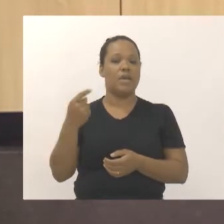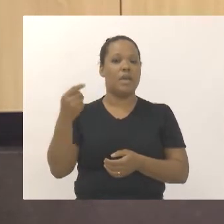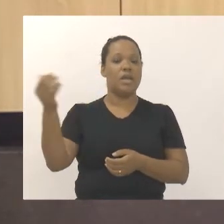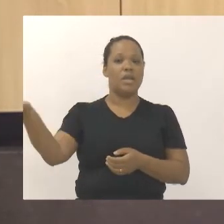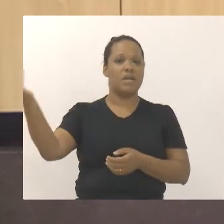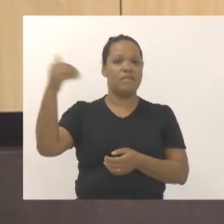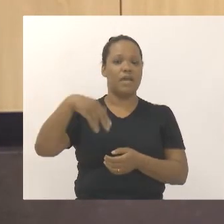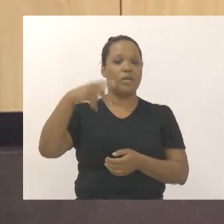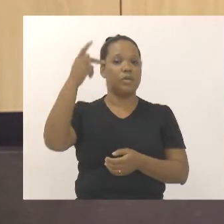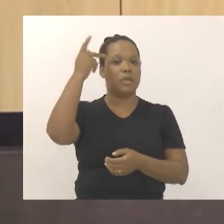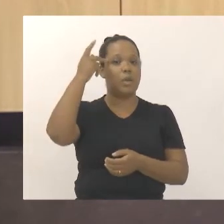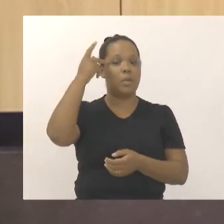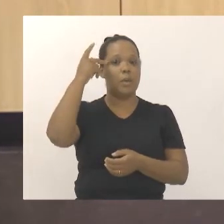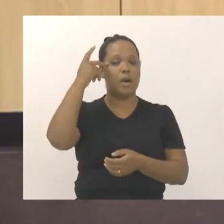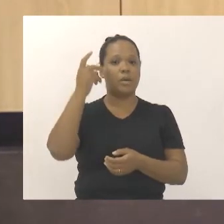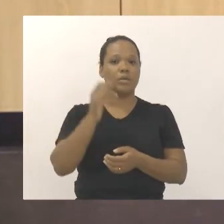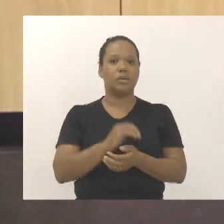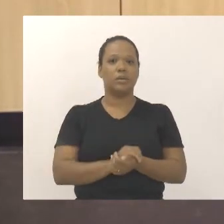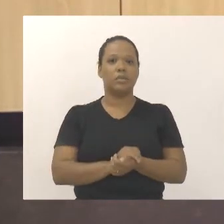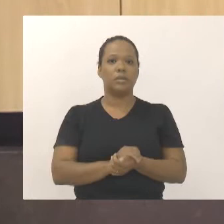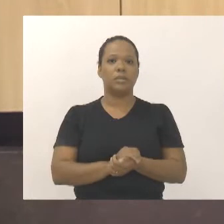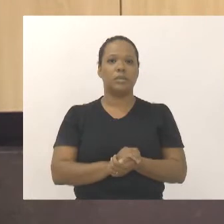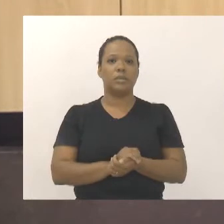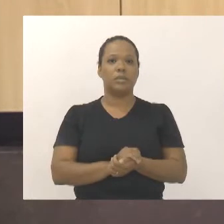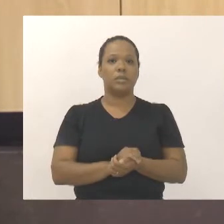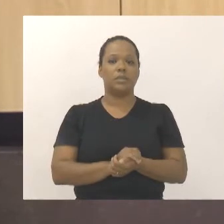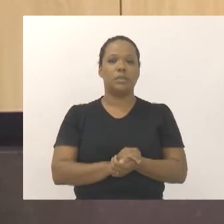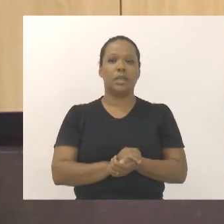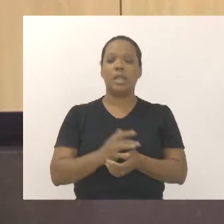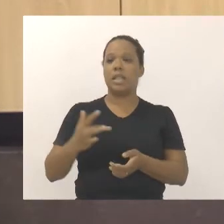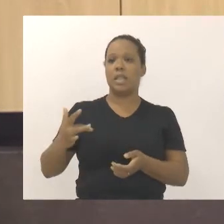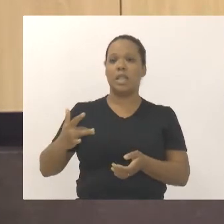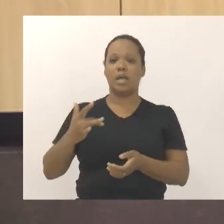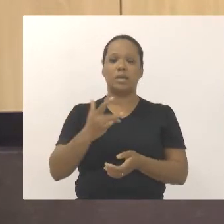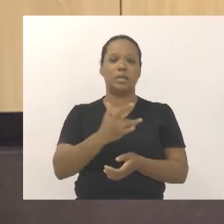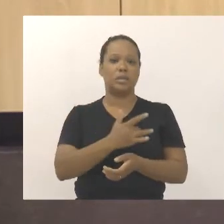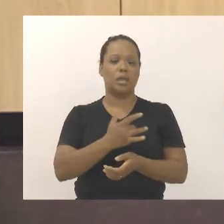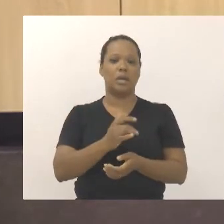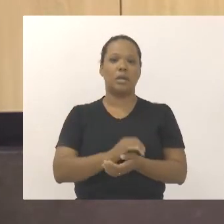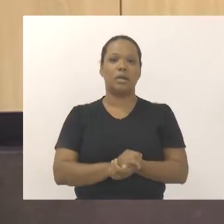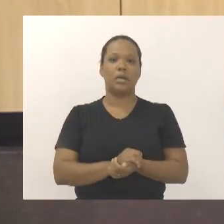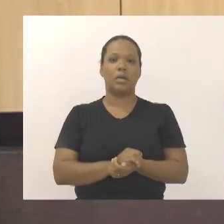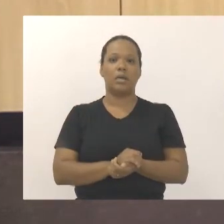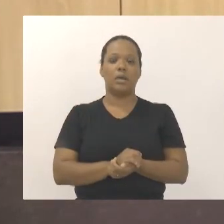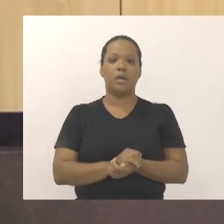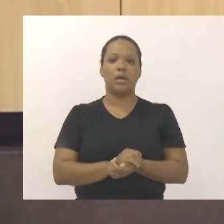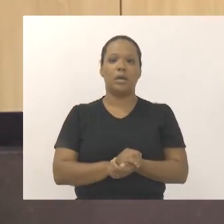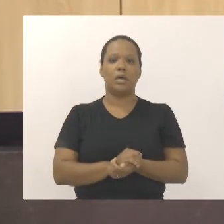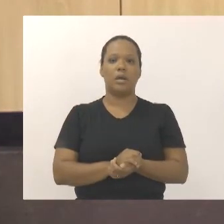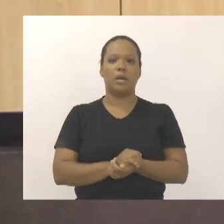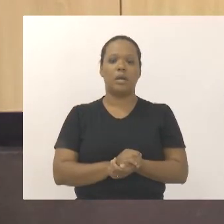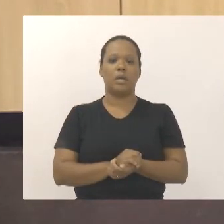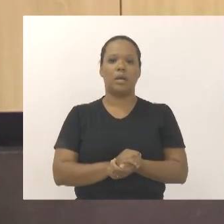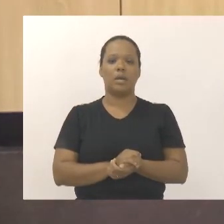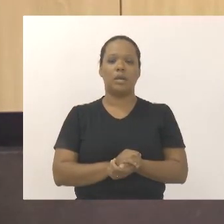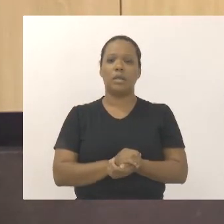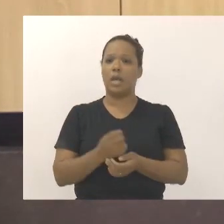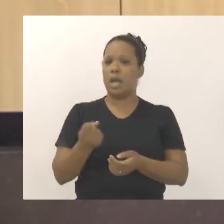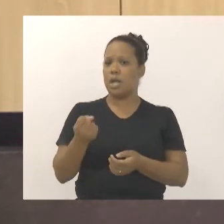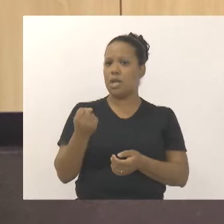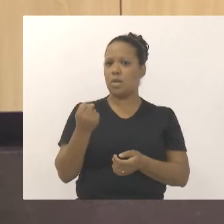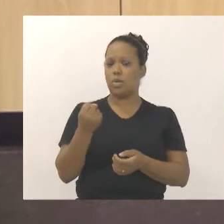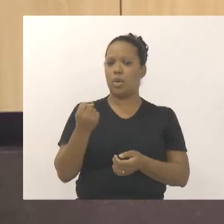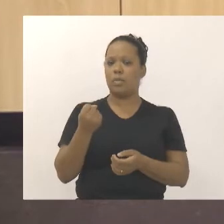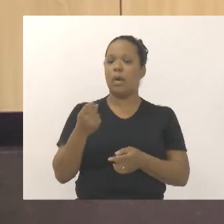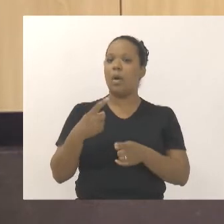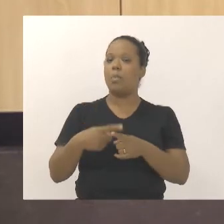falou da situação da saúde até economicamente ser beneficiada por conta